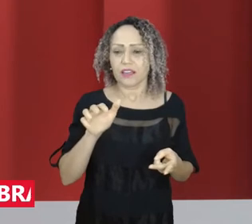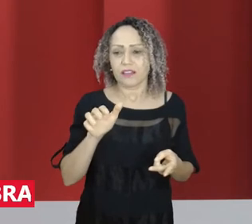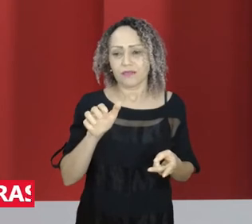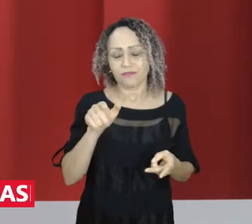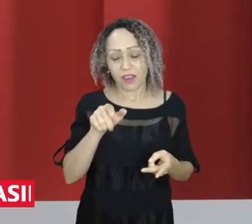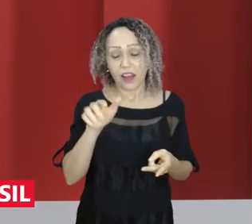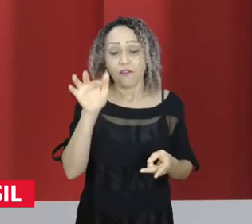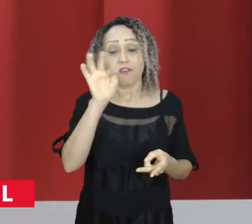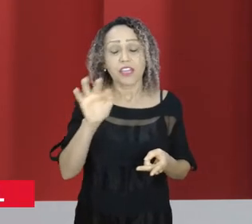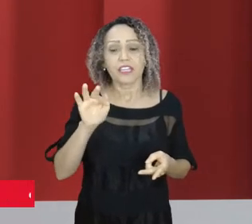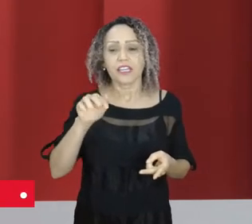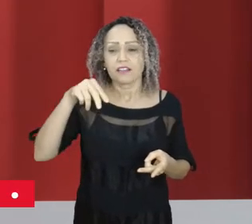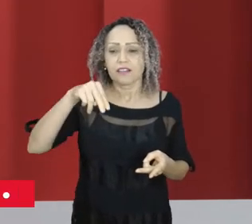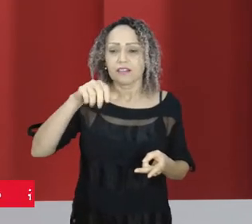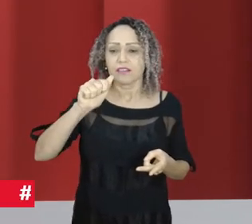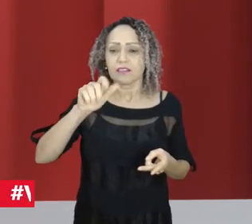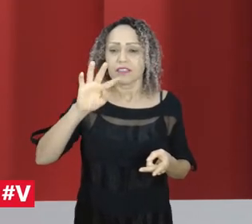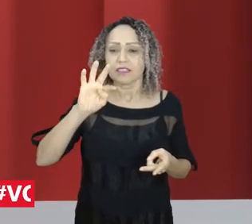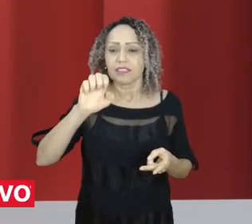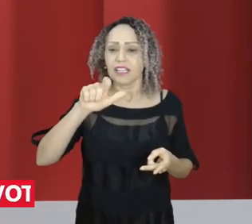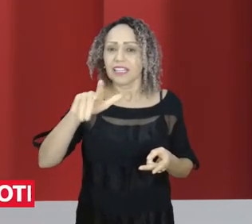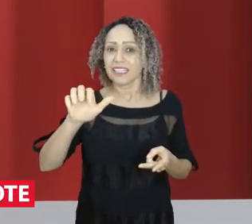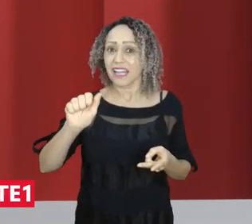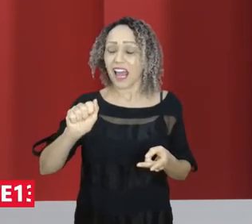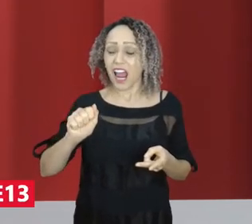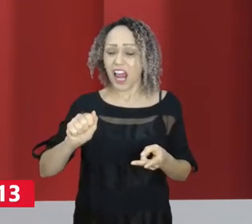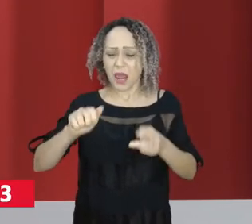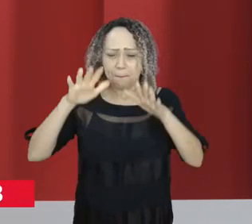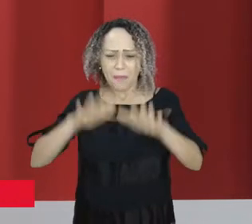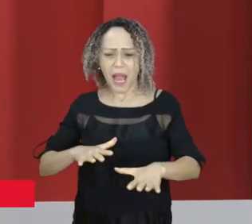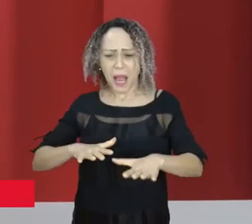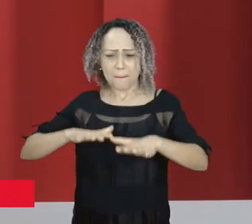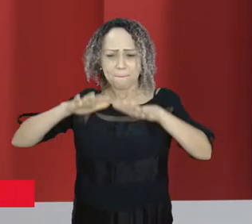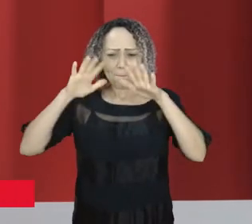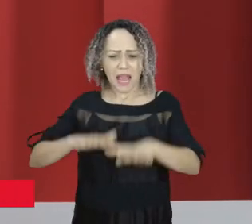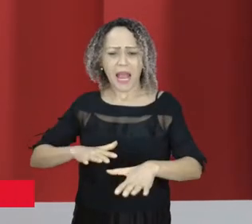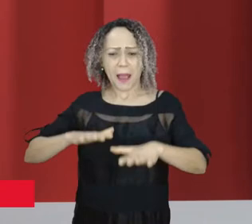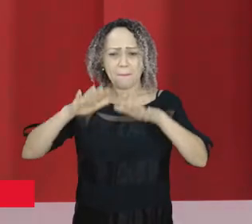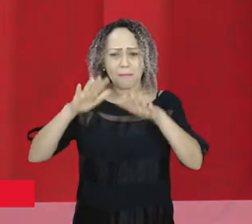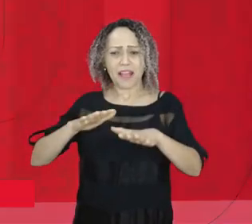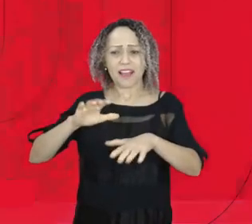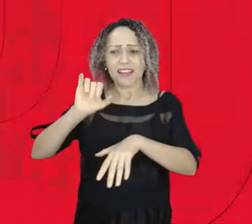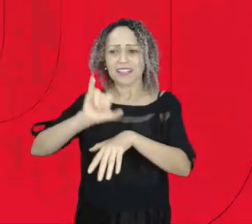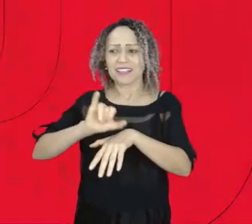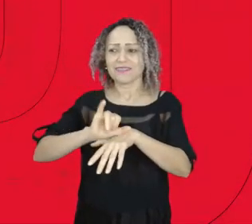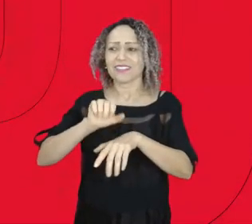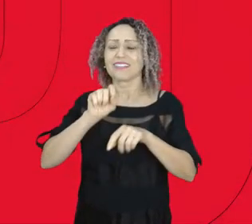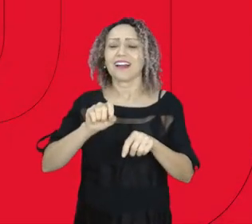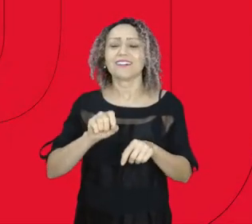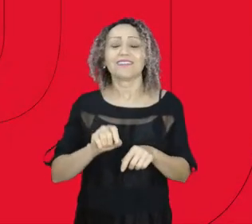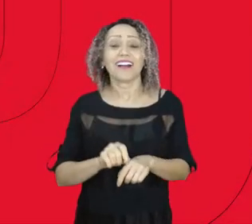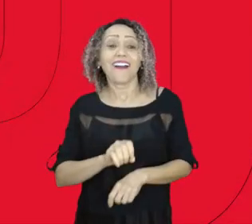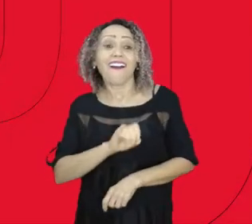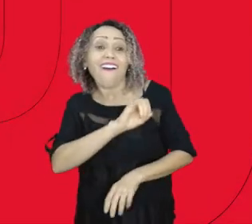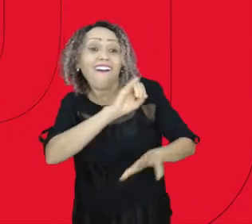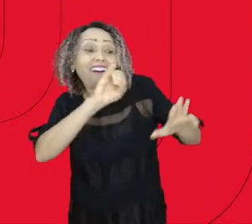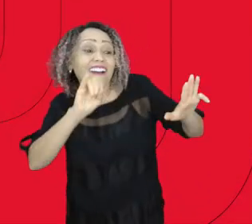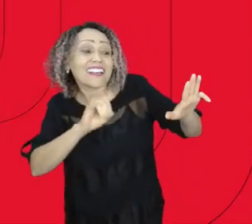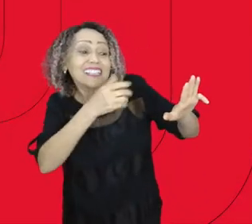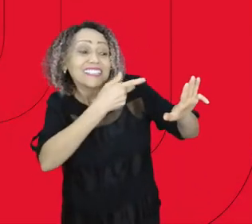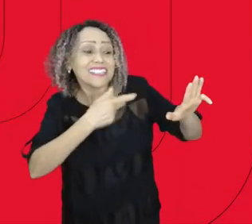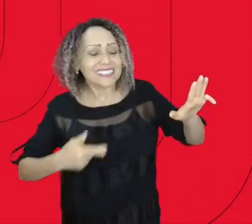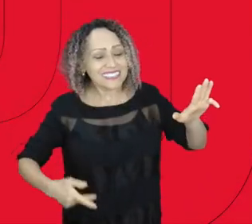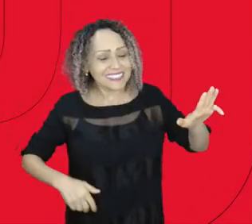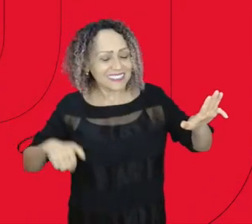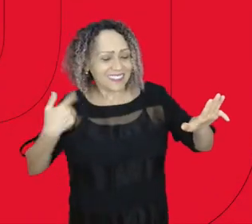o panfletaço e o adesivaço na capital potiguar. Oi, presidente Lula,